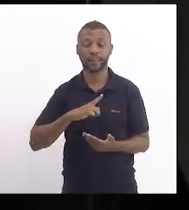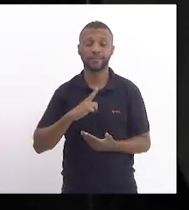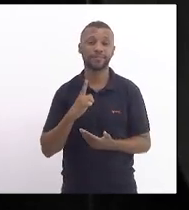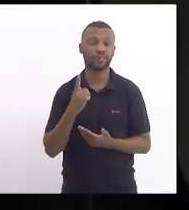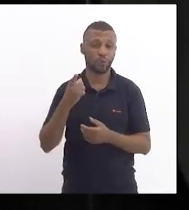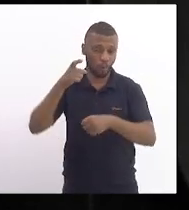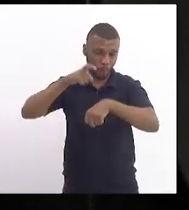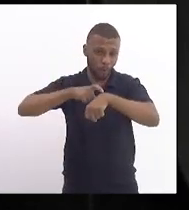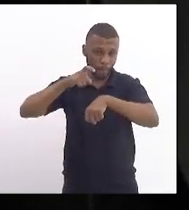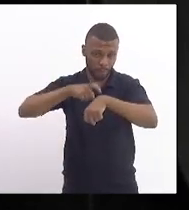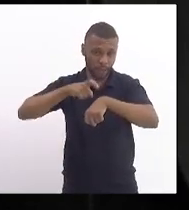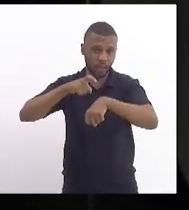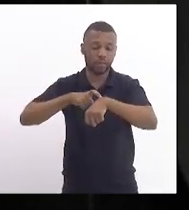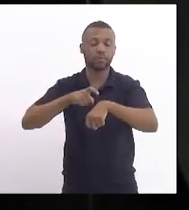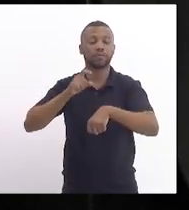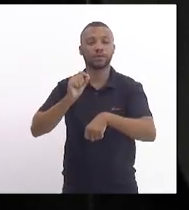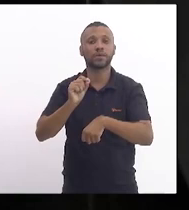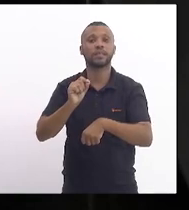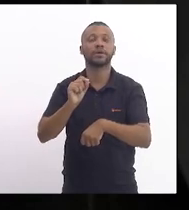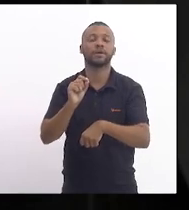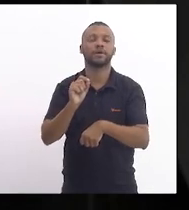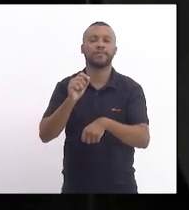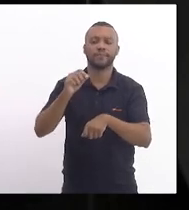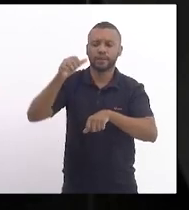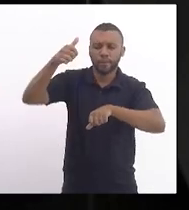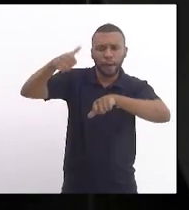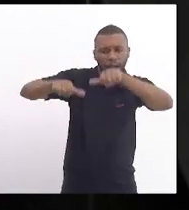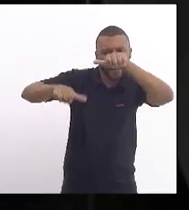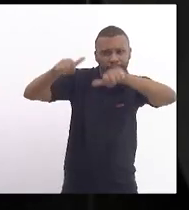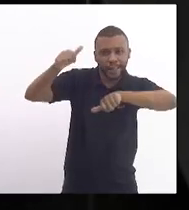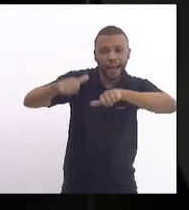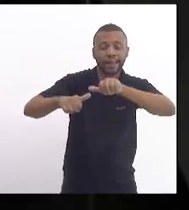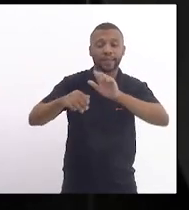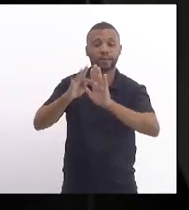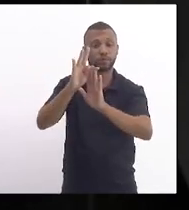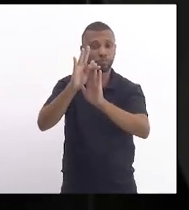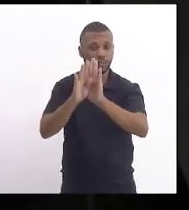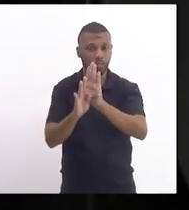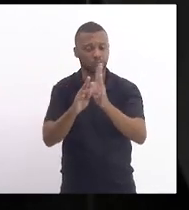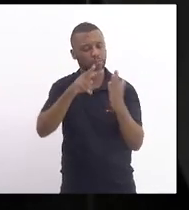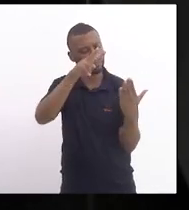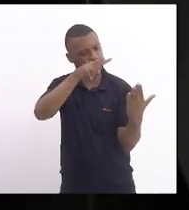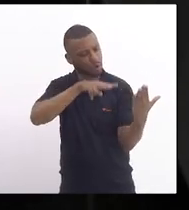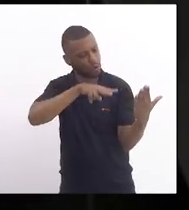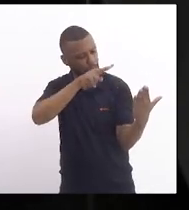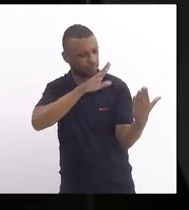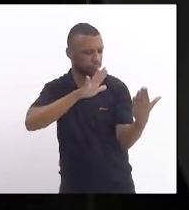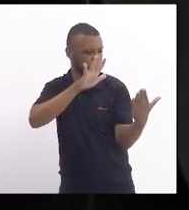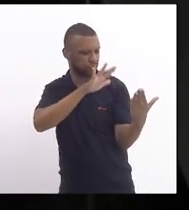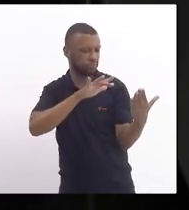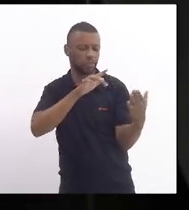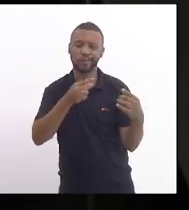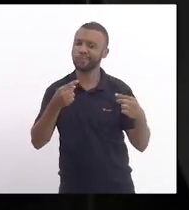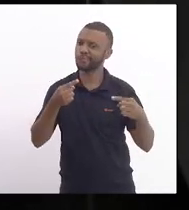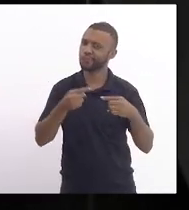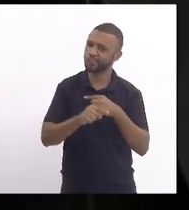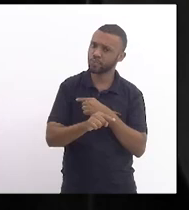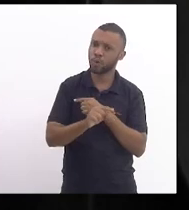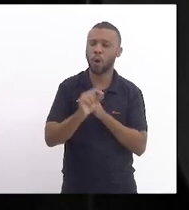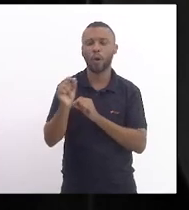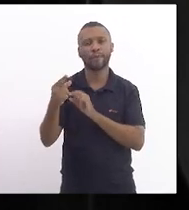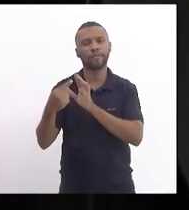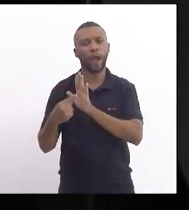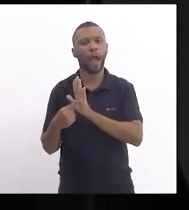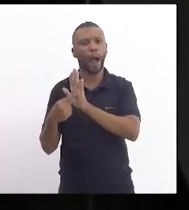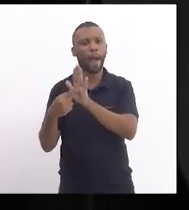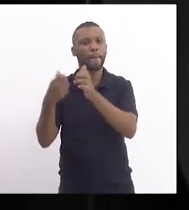determinado momento em que se analisou um texto esse texto não é o texto correspondente é o que foi